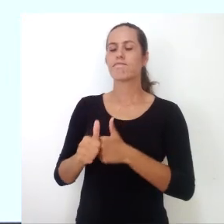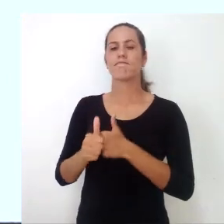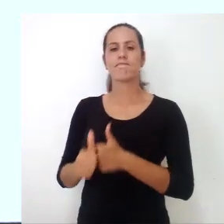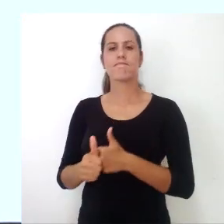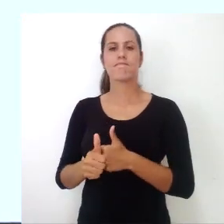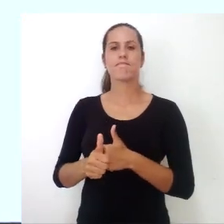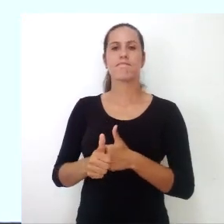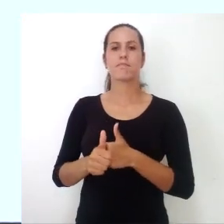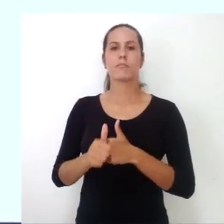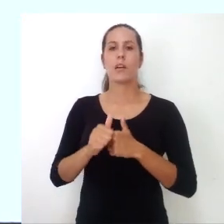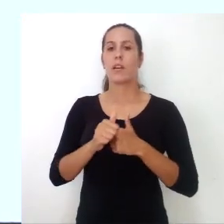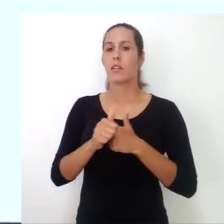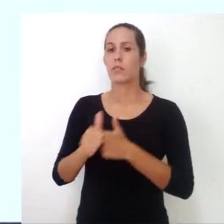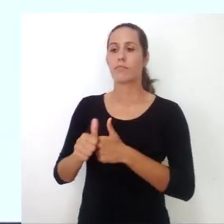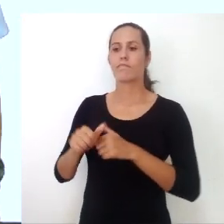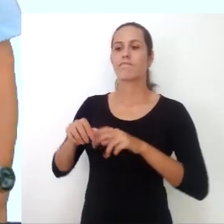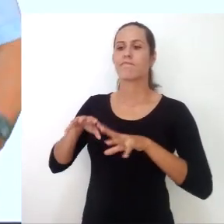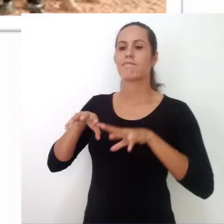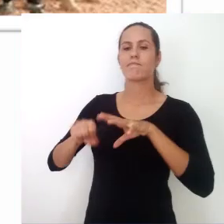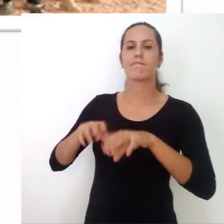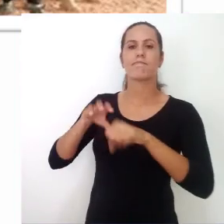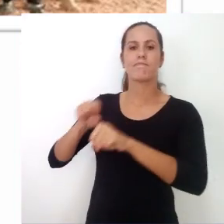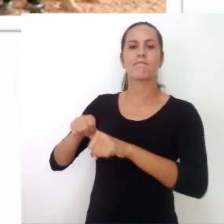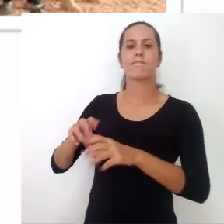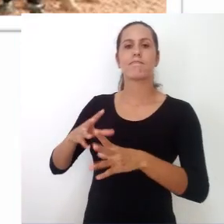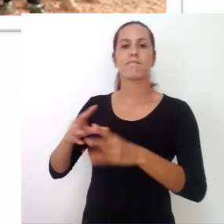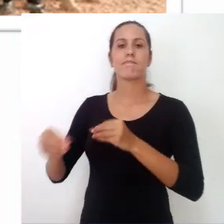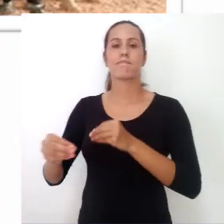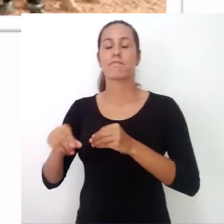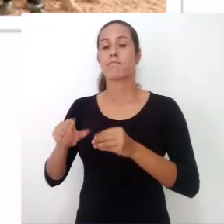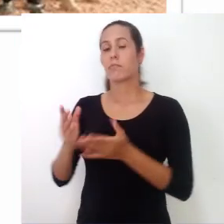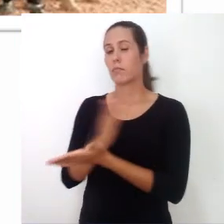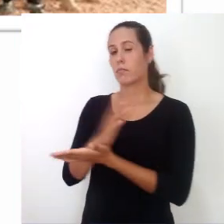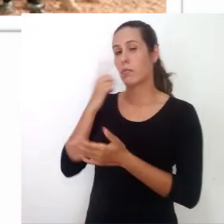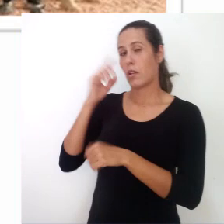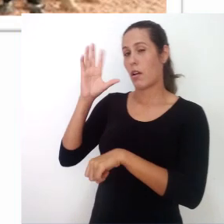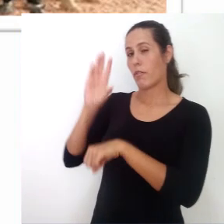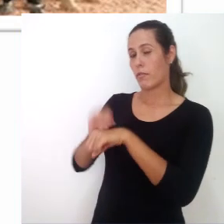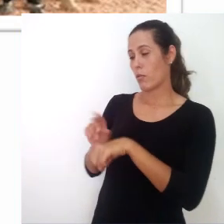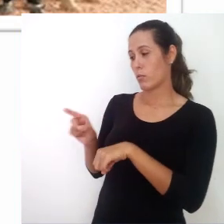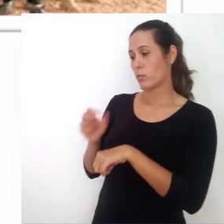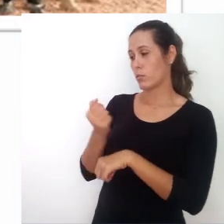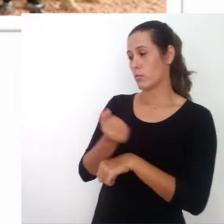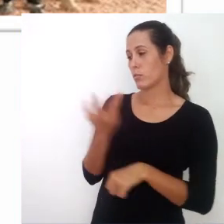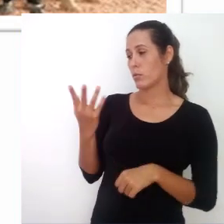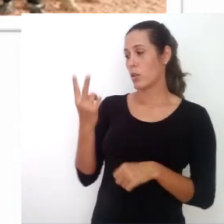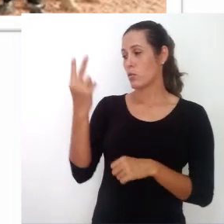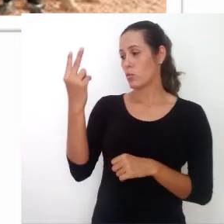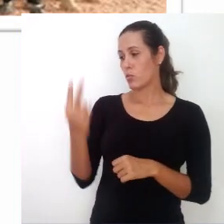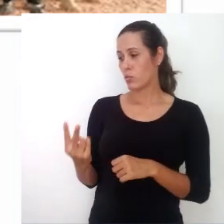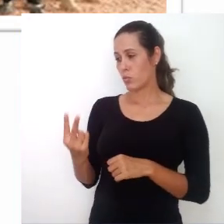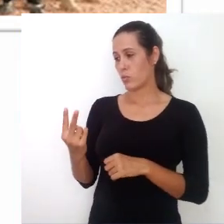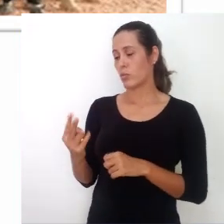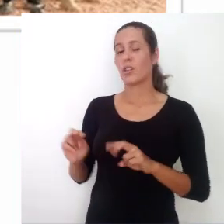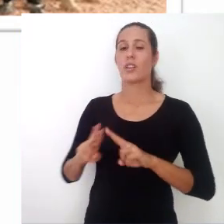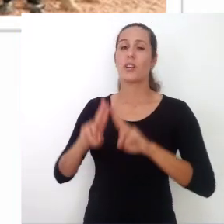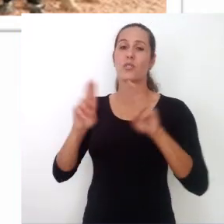etc. Nós temos aqui, mais uma vez, convido a olhar para a tela, duas cenas, duas imagens